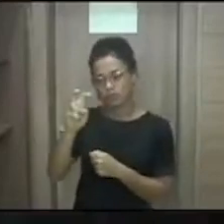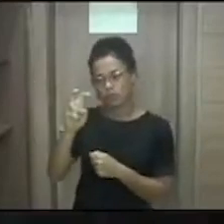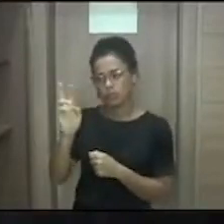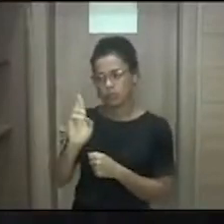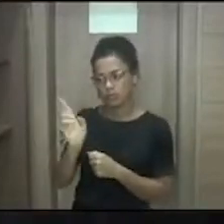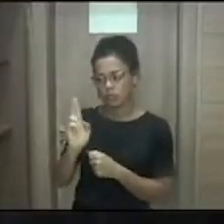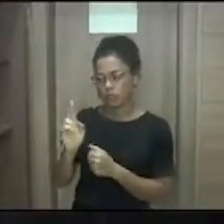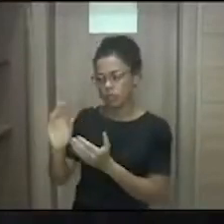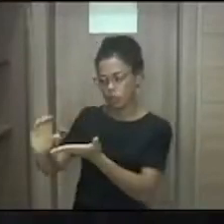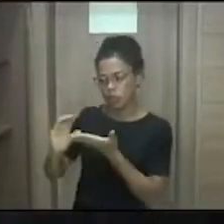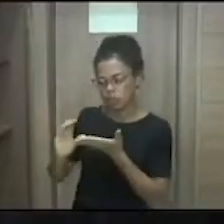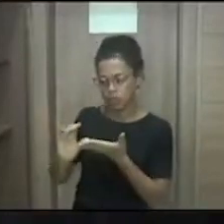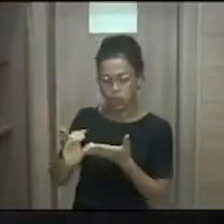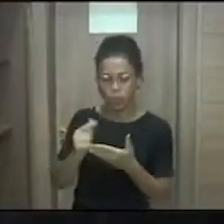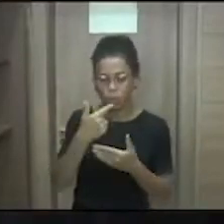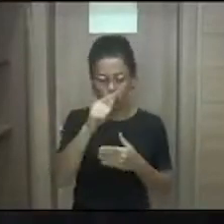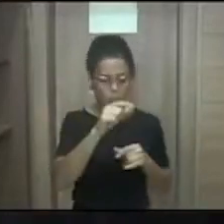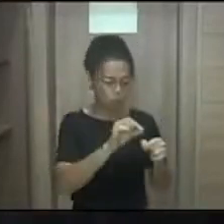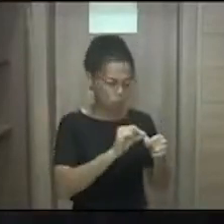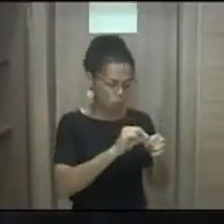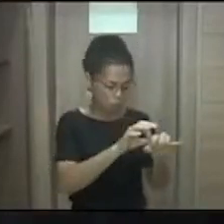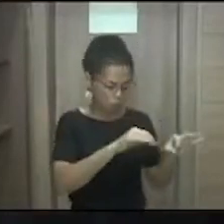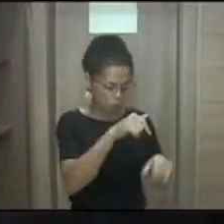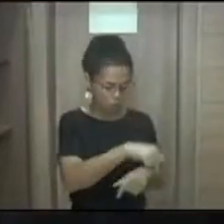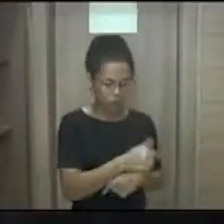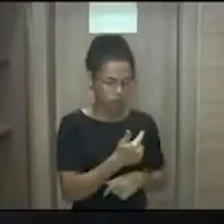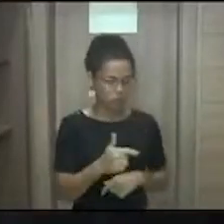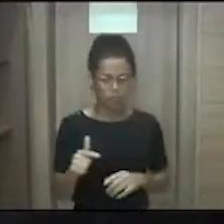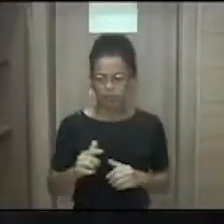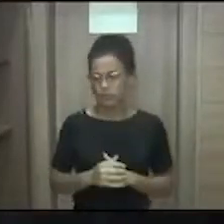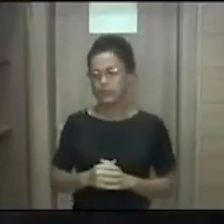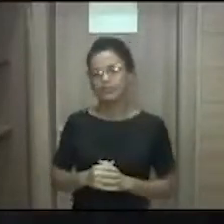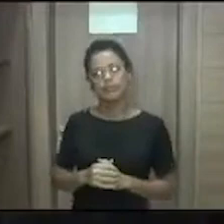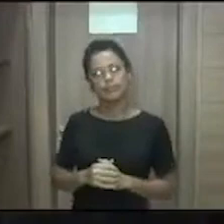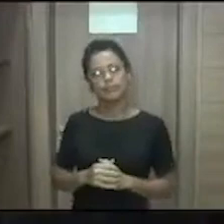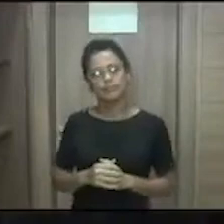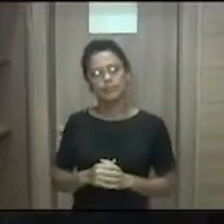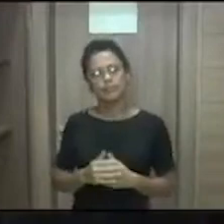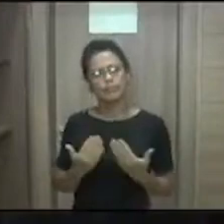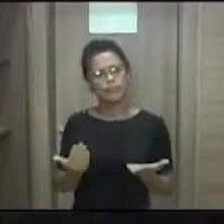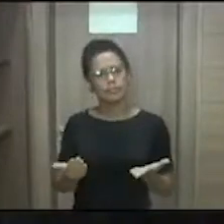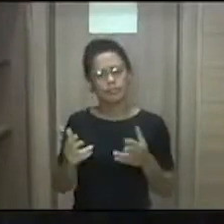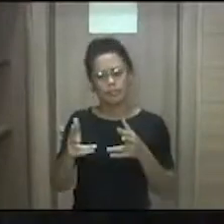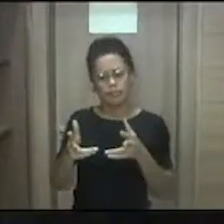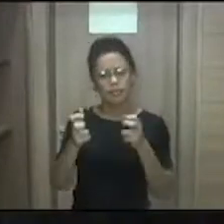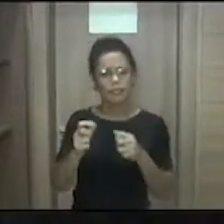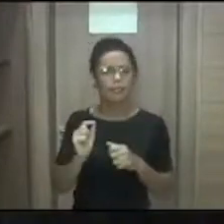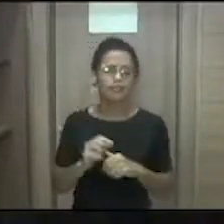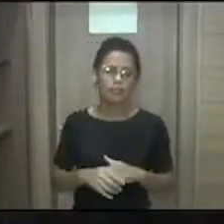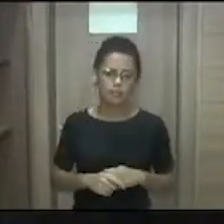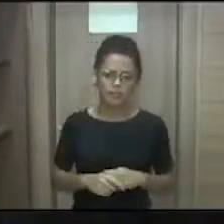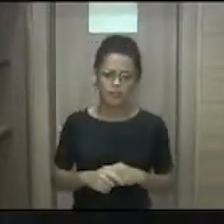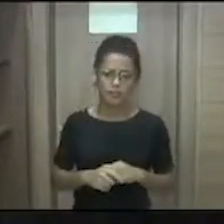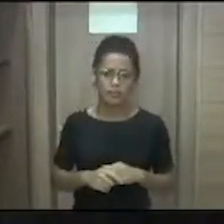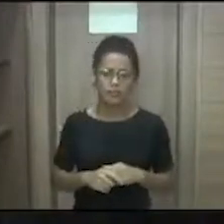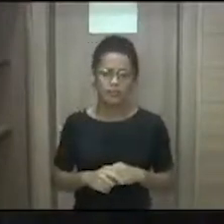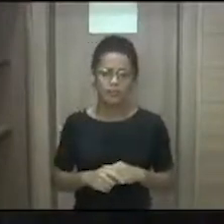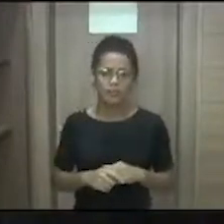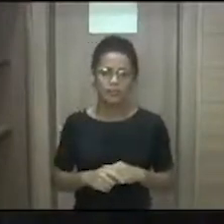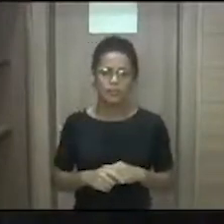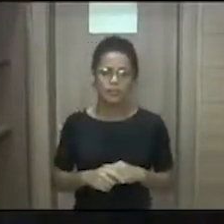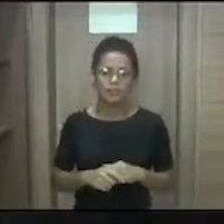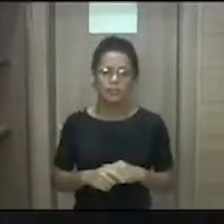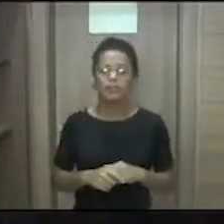fazer cofinanciamento. Então, o que a gente percebe muitas vezes é, enquanto